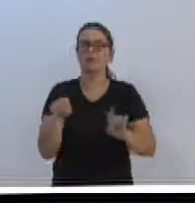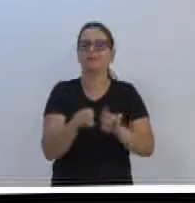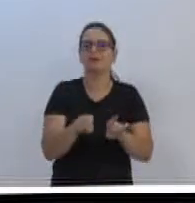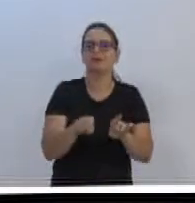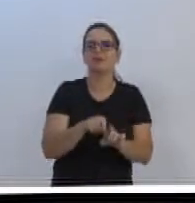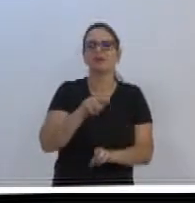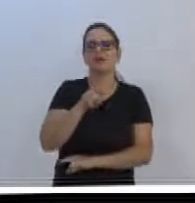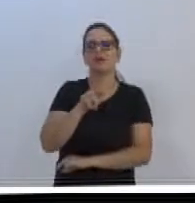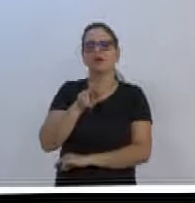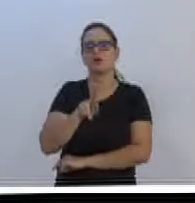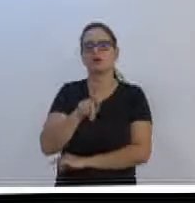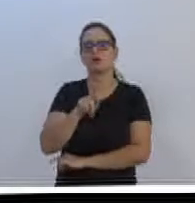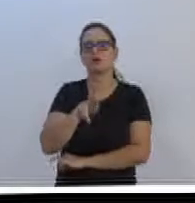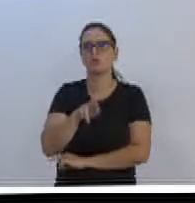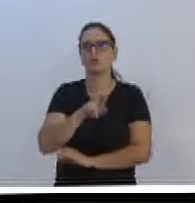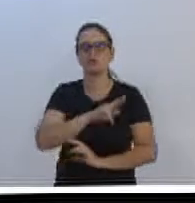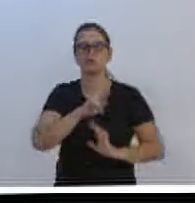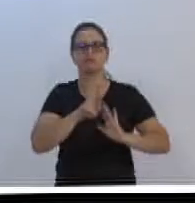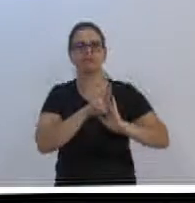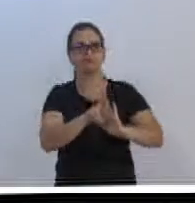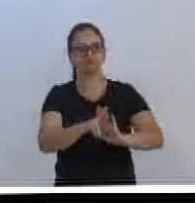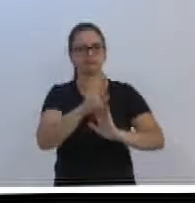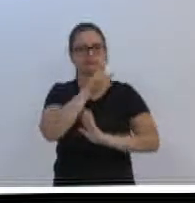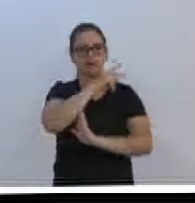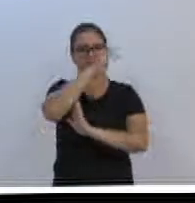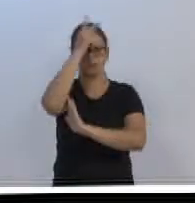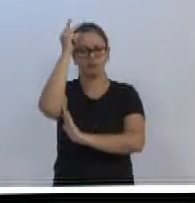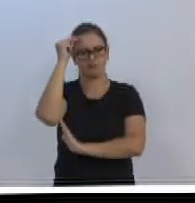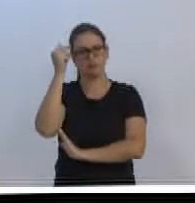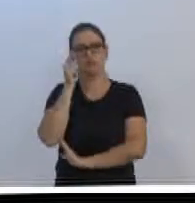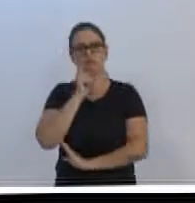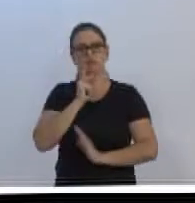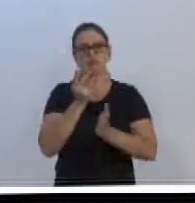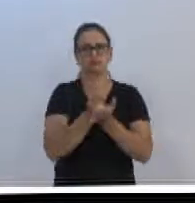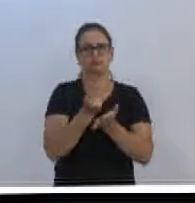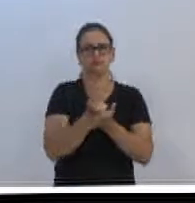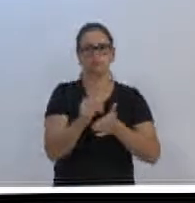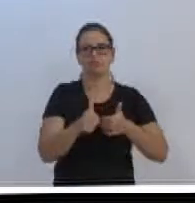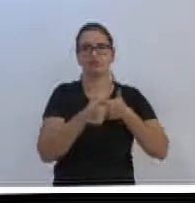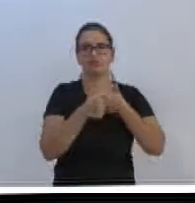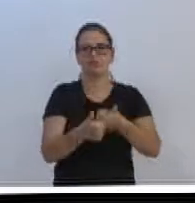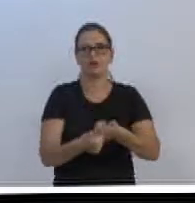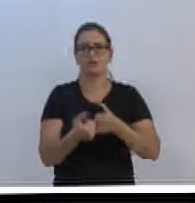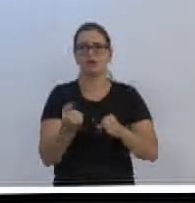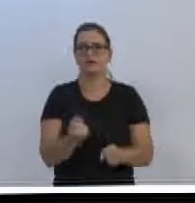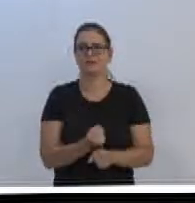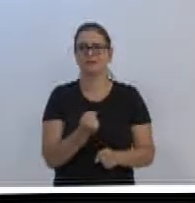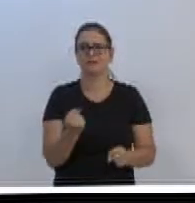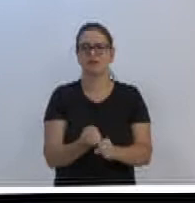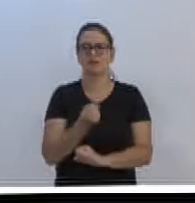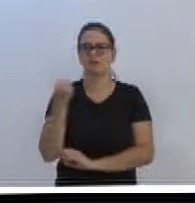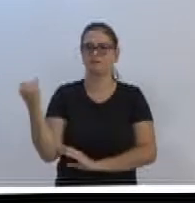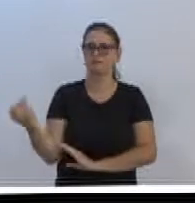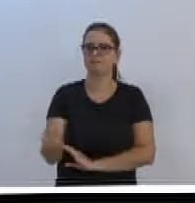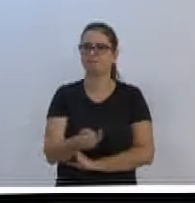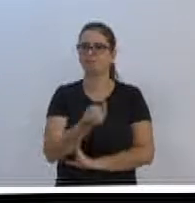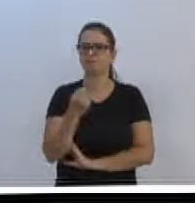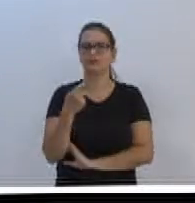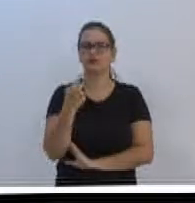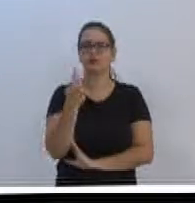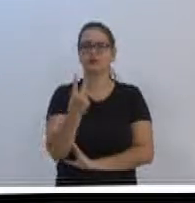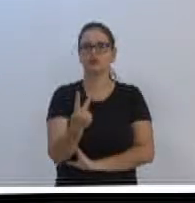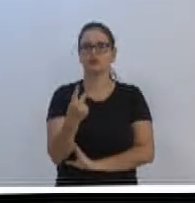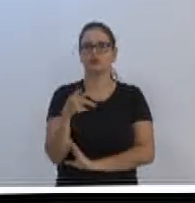representando a prefeitura no sentido de que nós possamos dar sequência esta obra tão importante dois quilômetros está